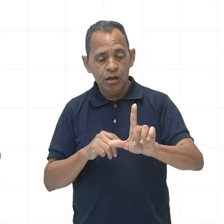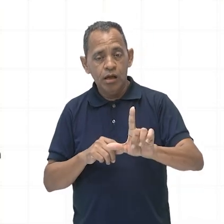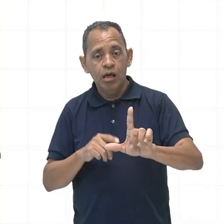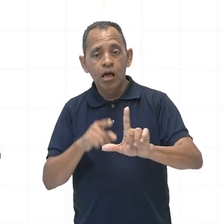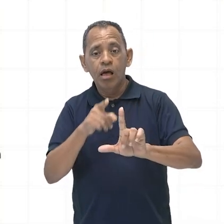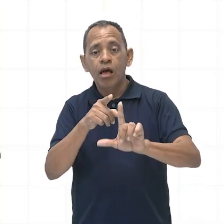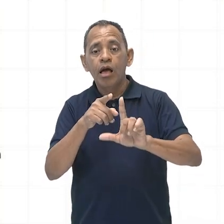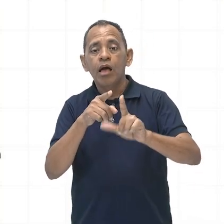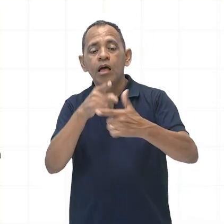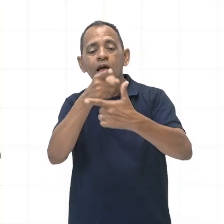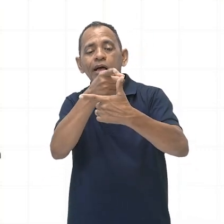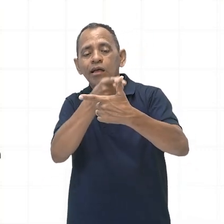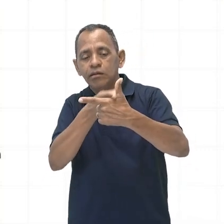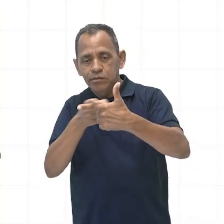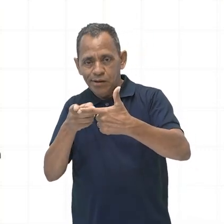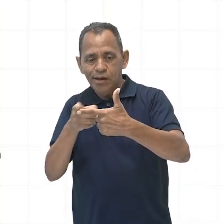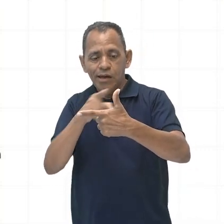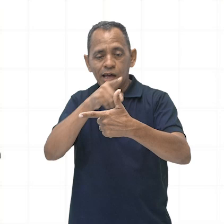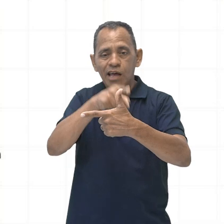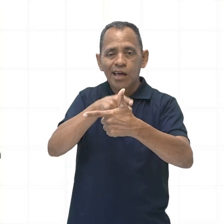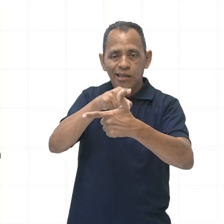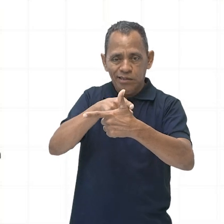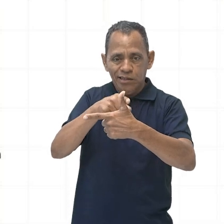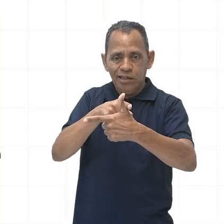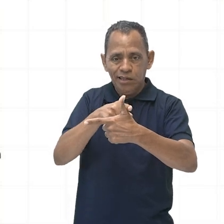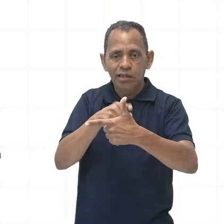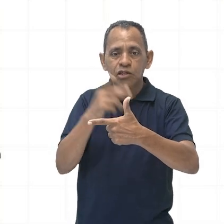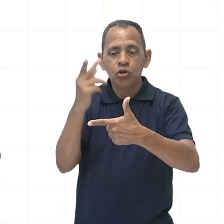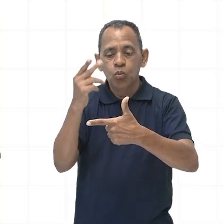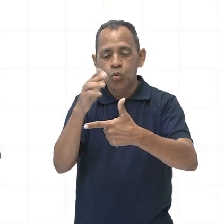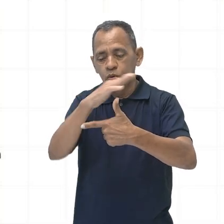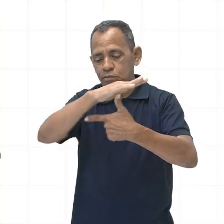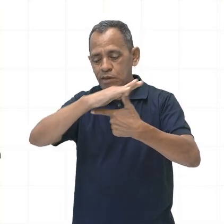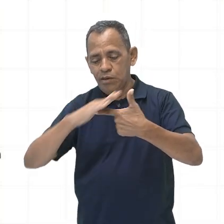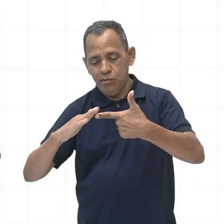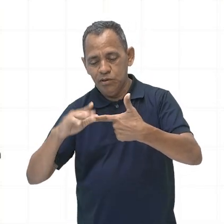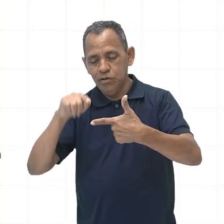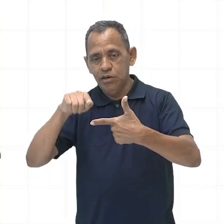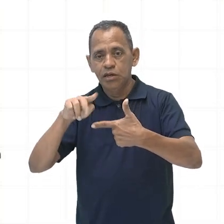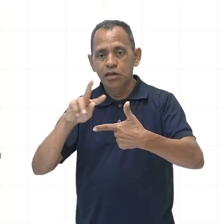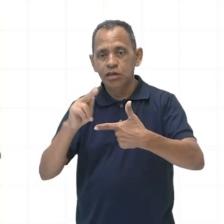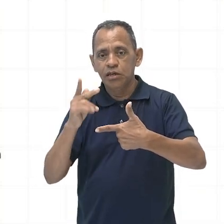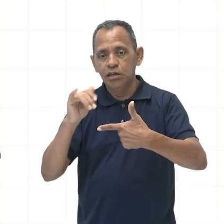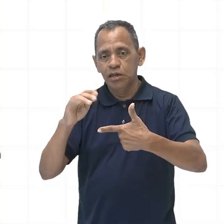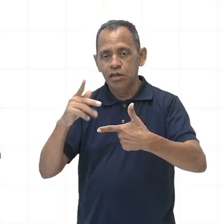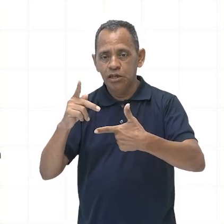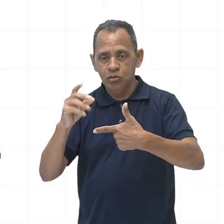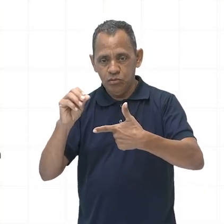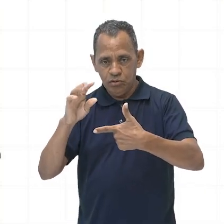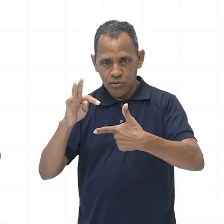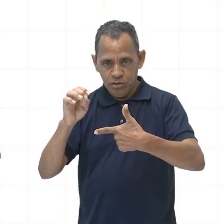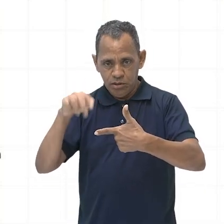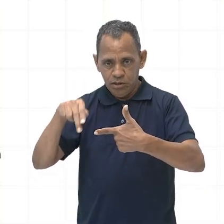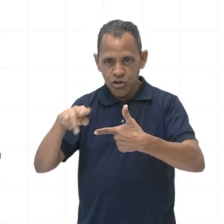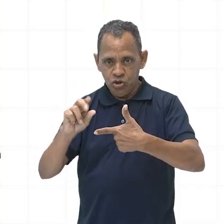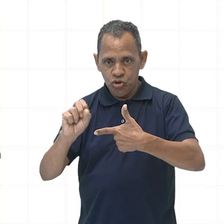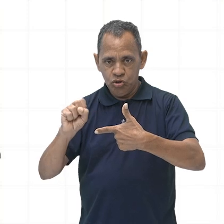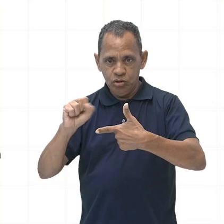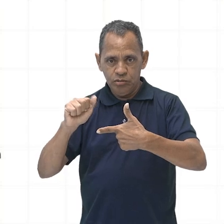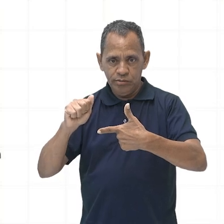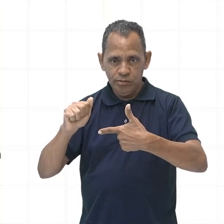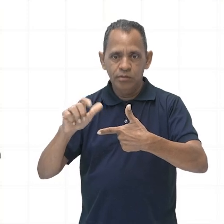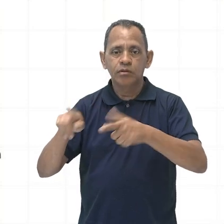diagonal aqui, ela vai ser a hipotenusa, né, deste triângulo retângulo retirado aí